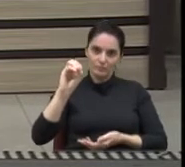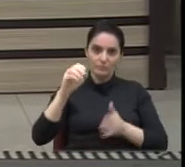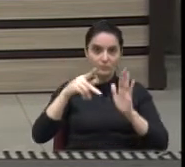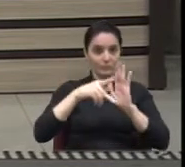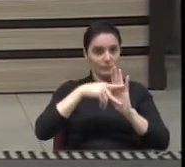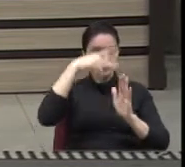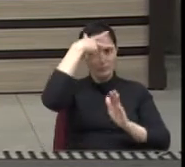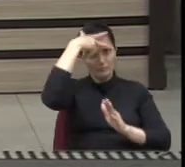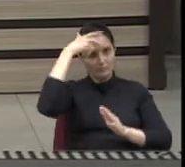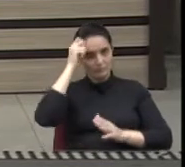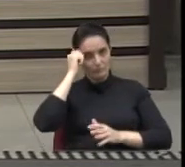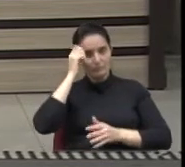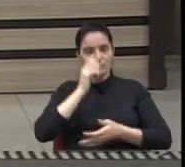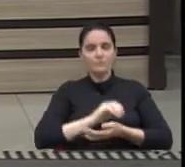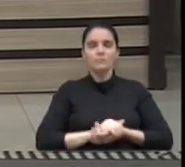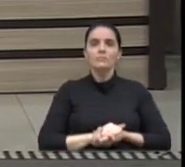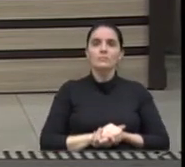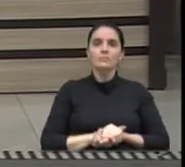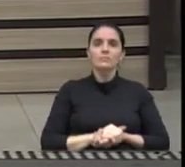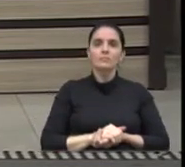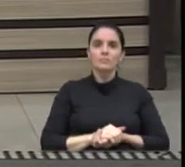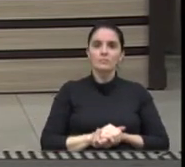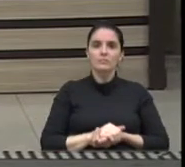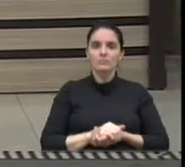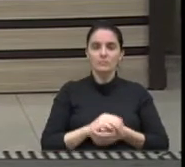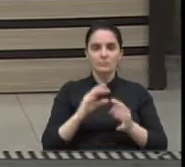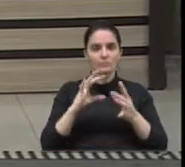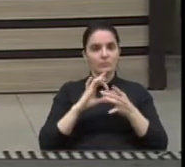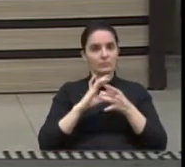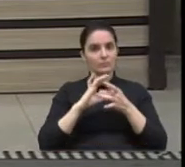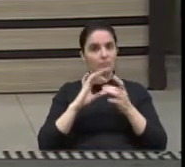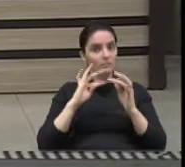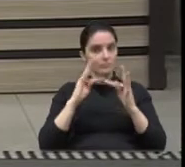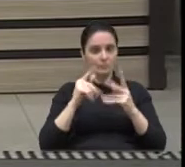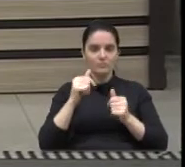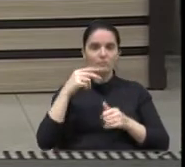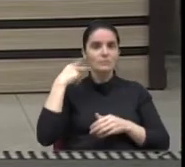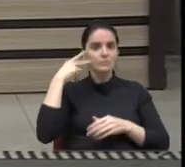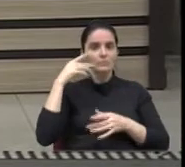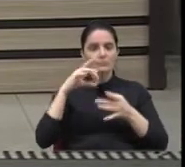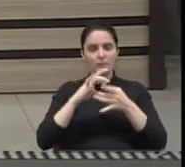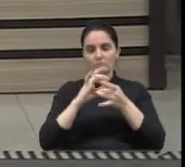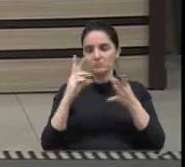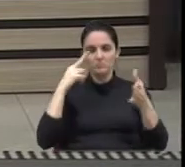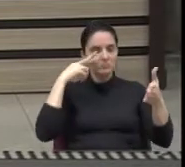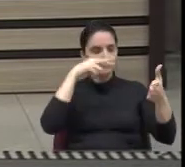Legislativo. O ofício está à disposição dos senhores vereadores na Secretaria.